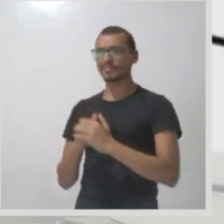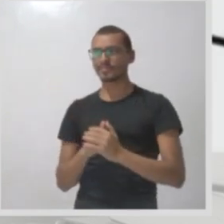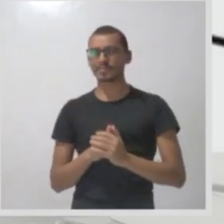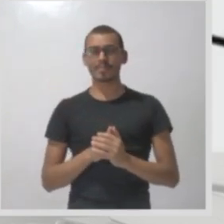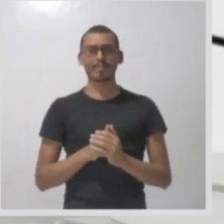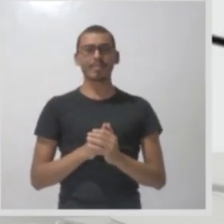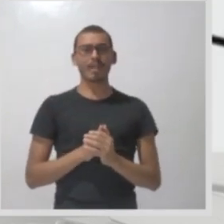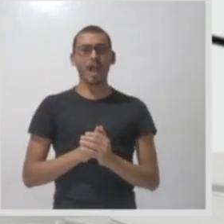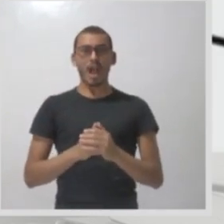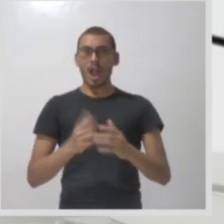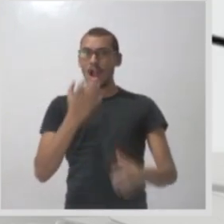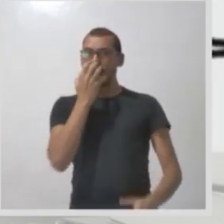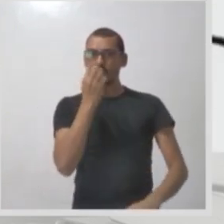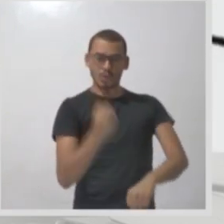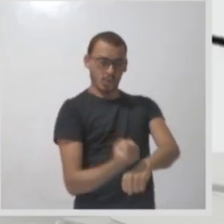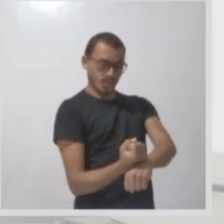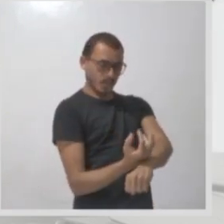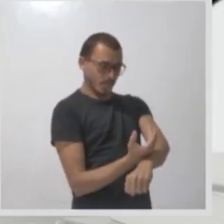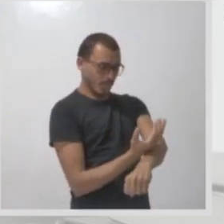E no pelo do cachorro,